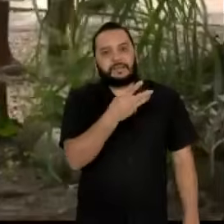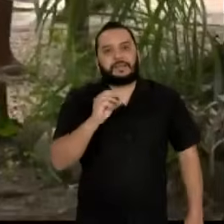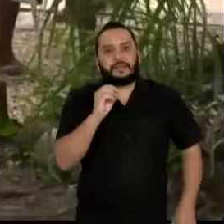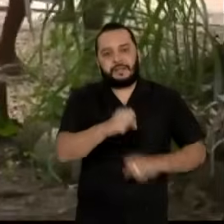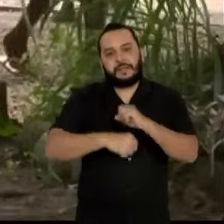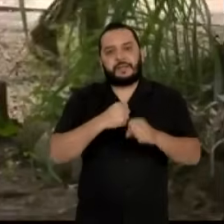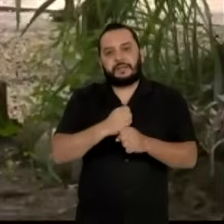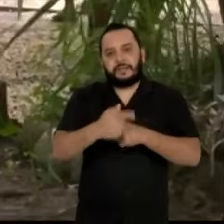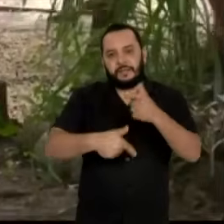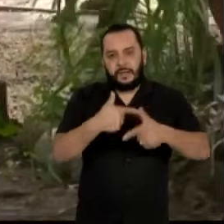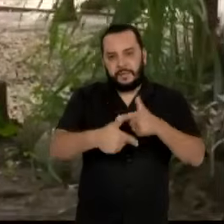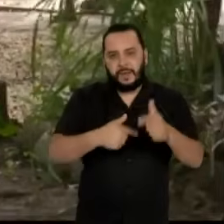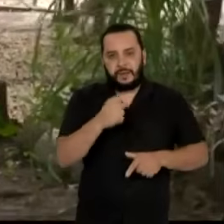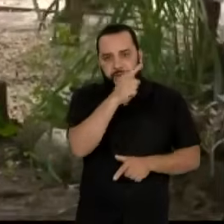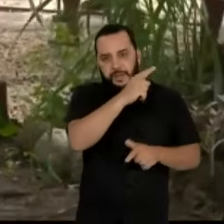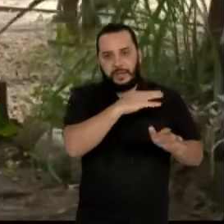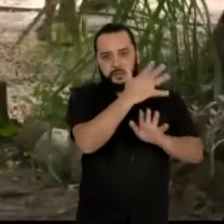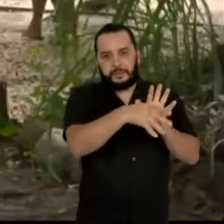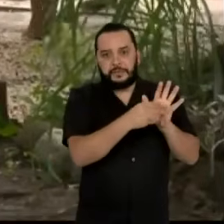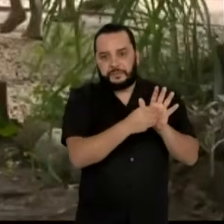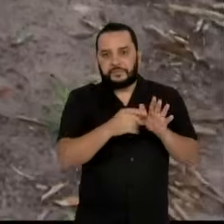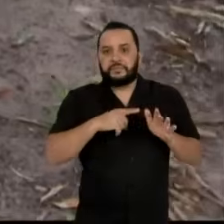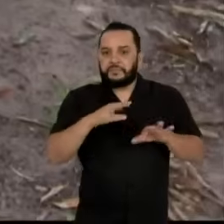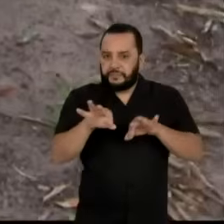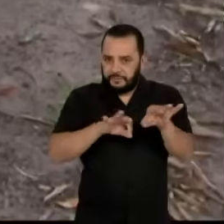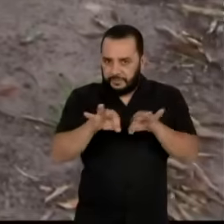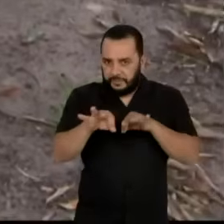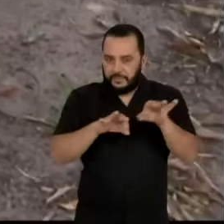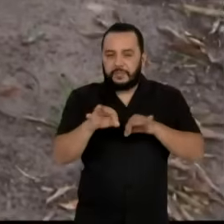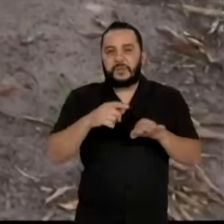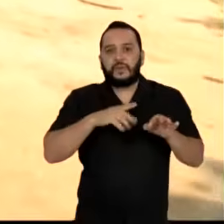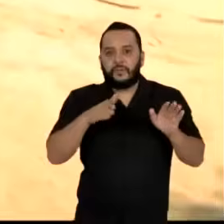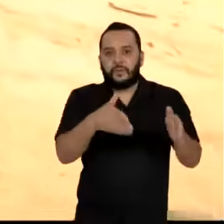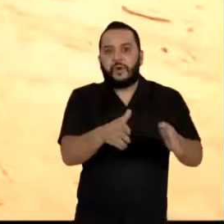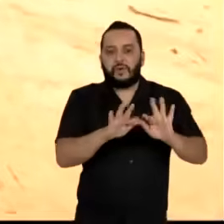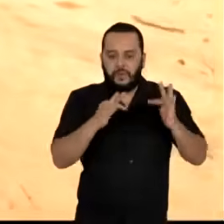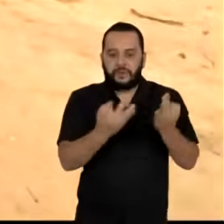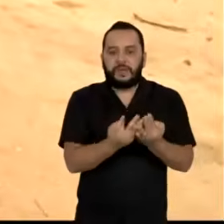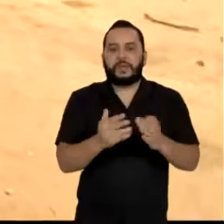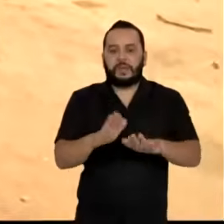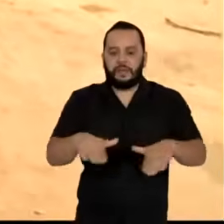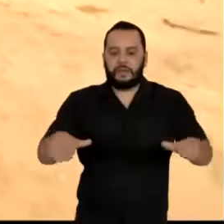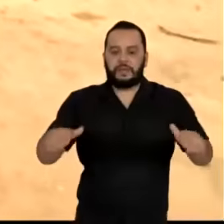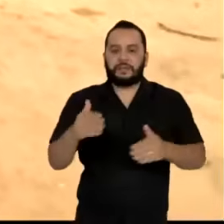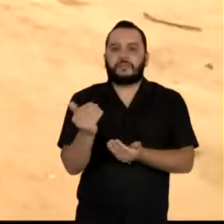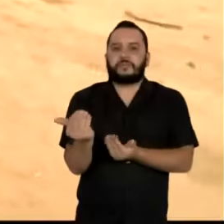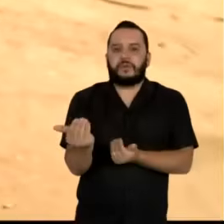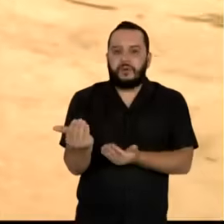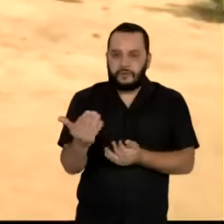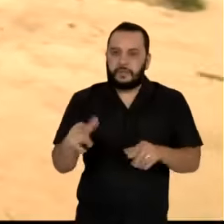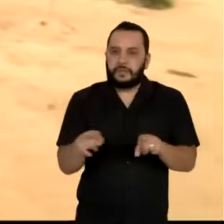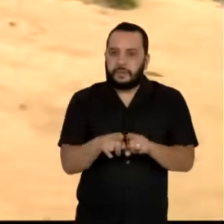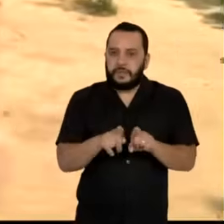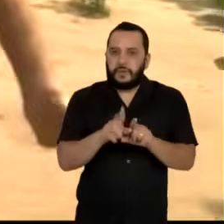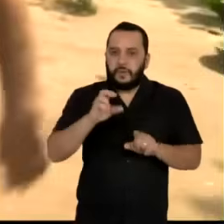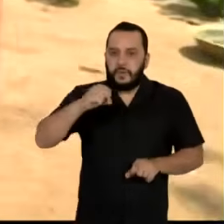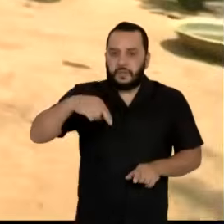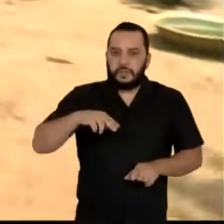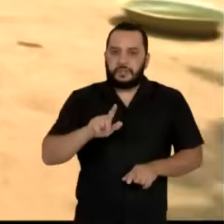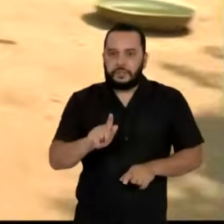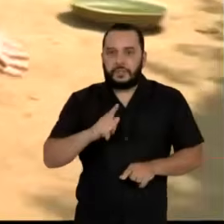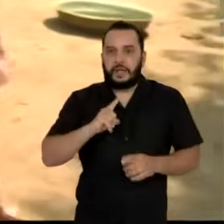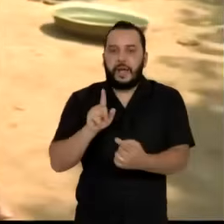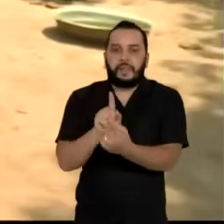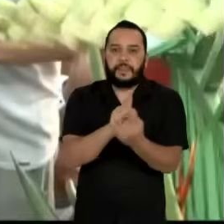anos de atuação na Amazônia. Com programas voltados para a família, a infância e a juventude, a ONG presta milhares